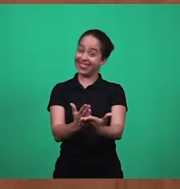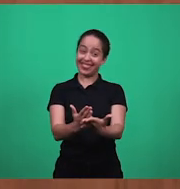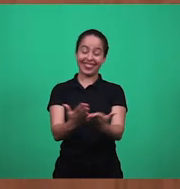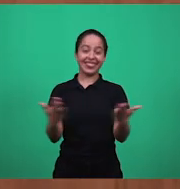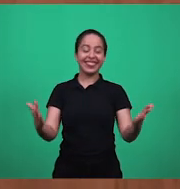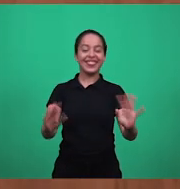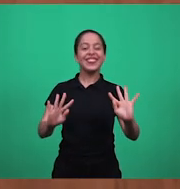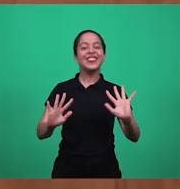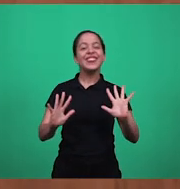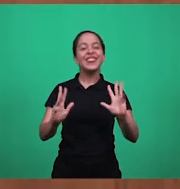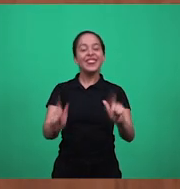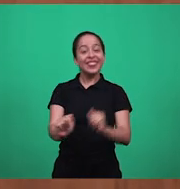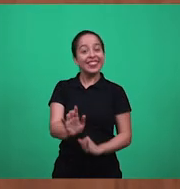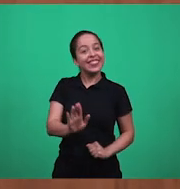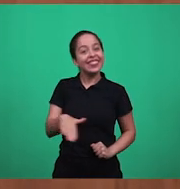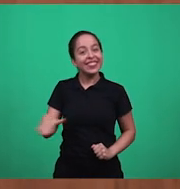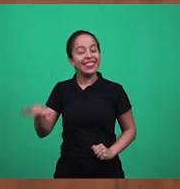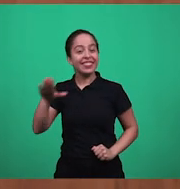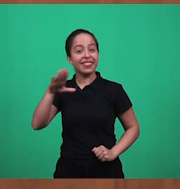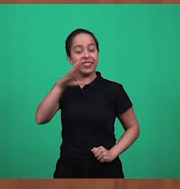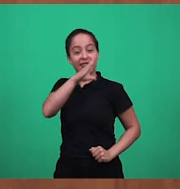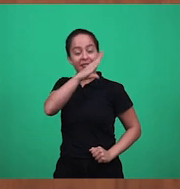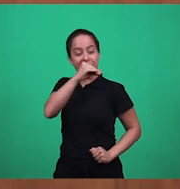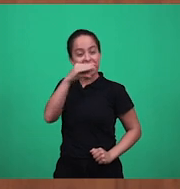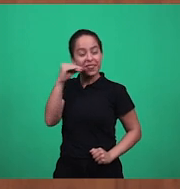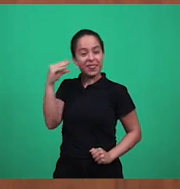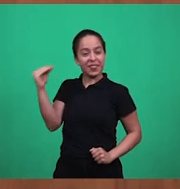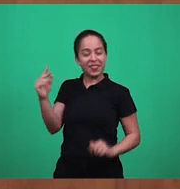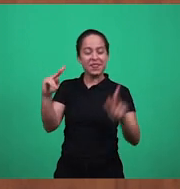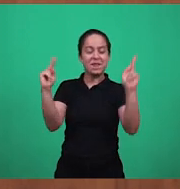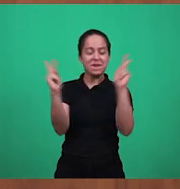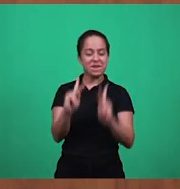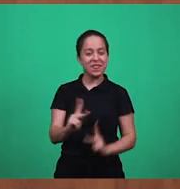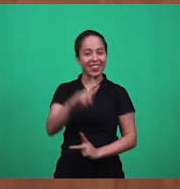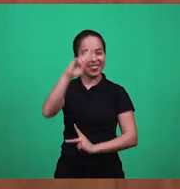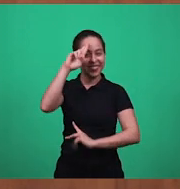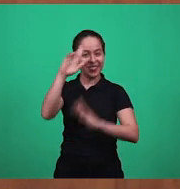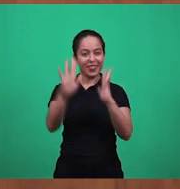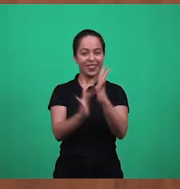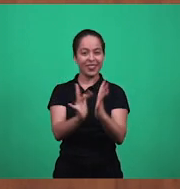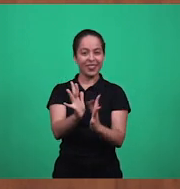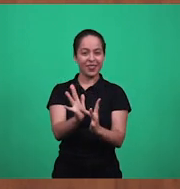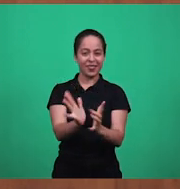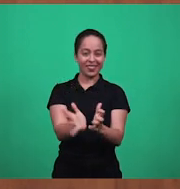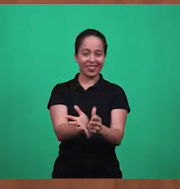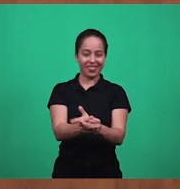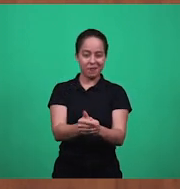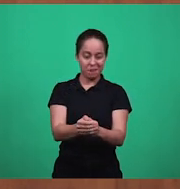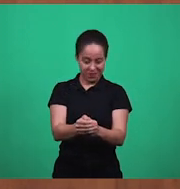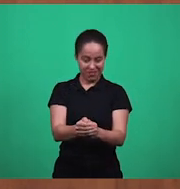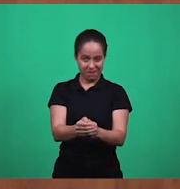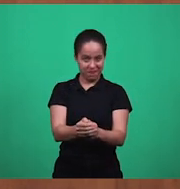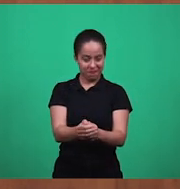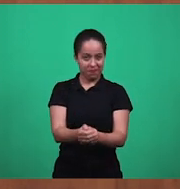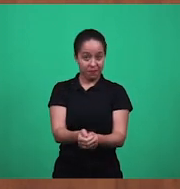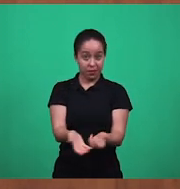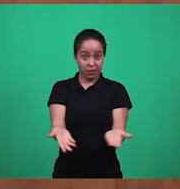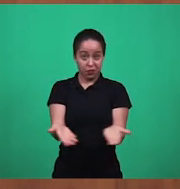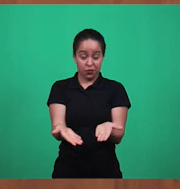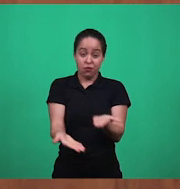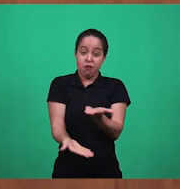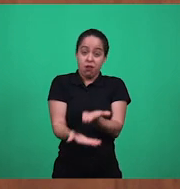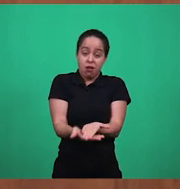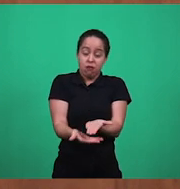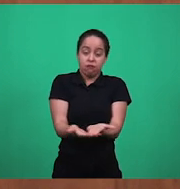Nós saudamos a todas as crianças e os adolescentes com a paz do Senhor Jesus.